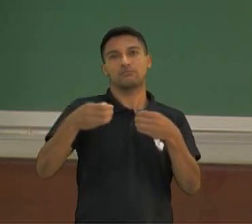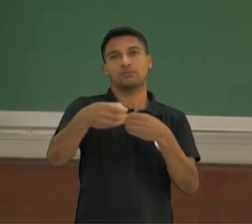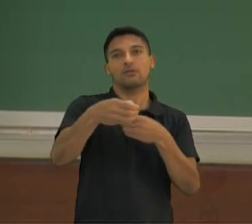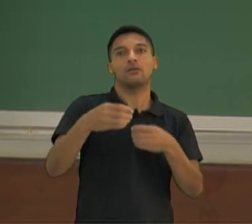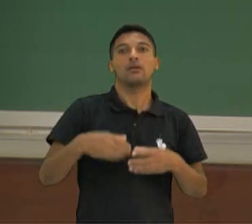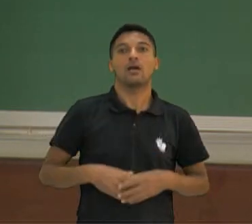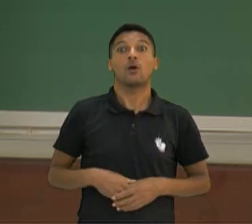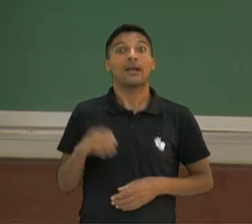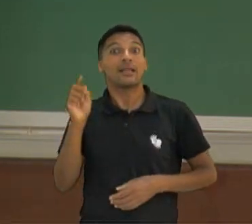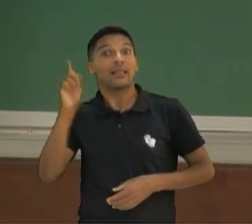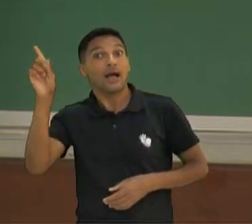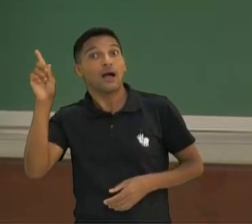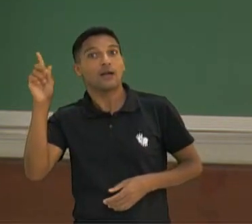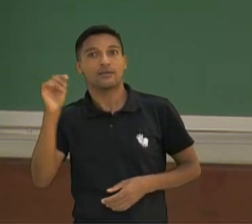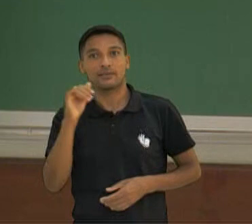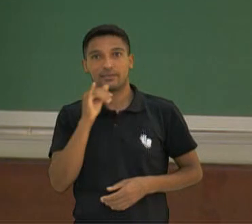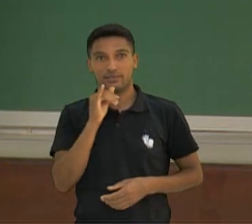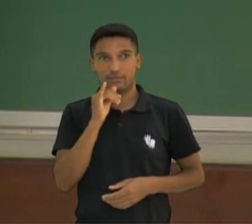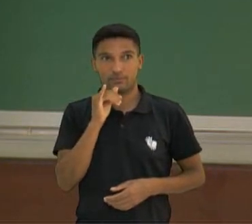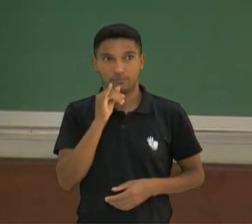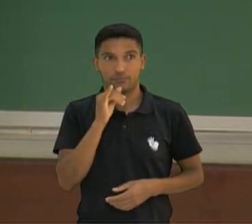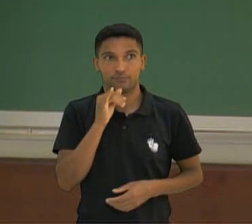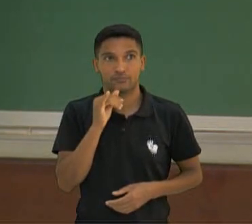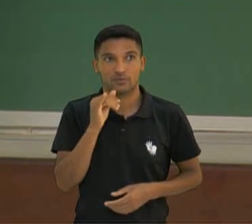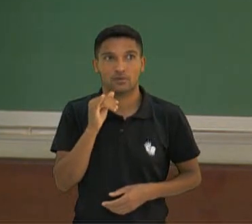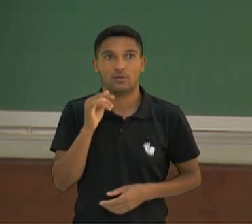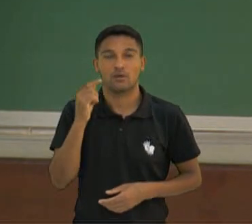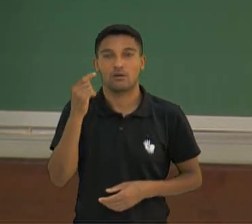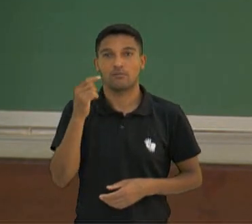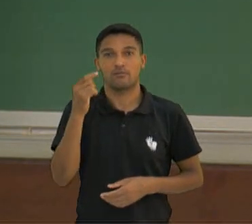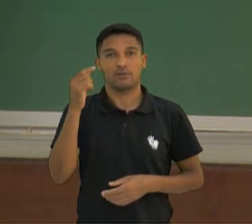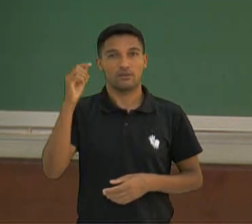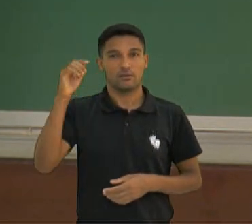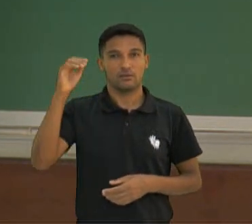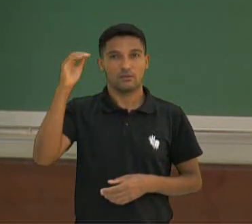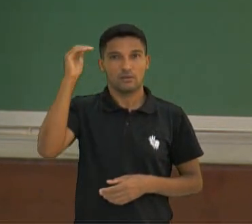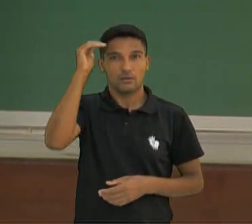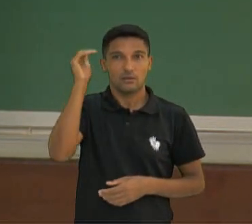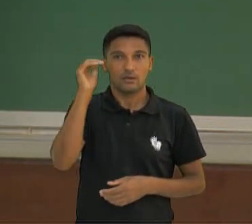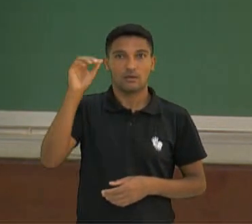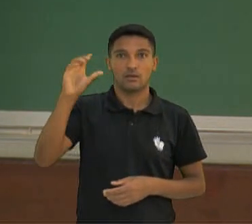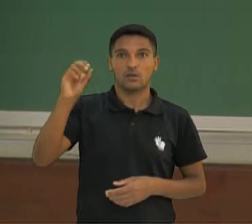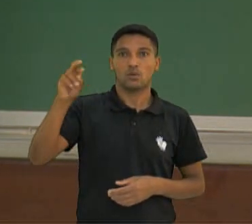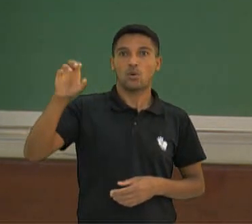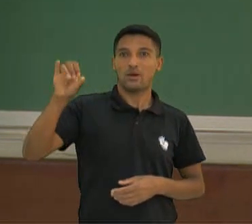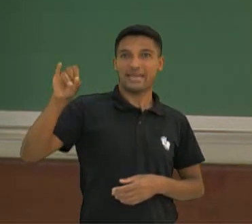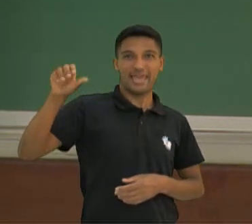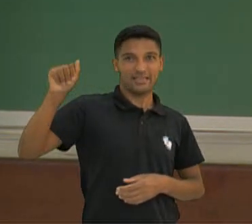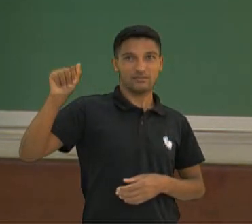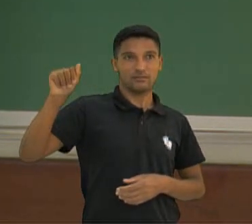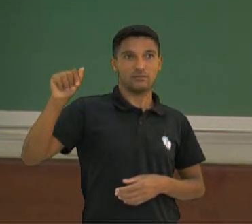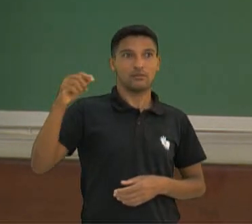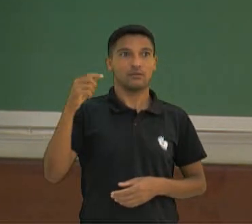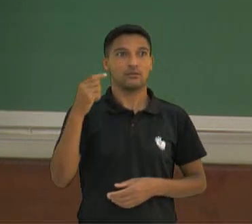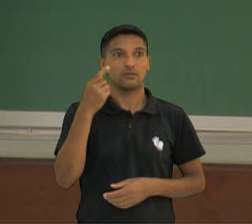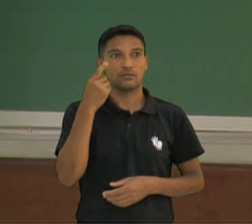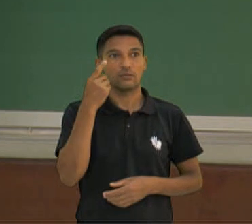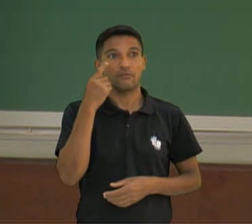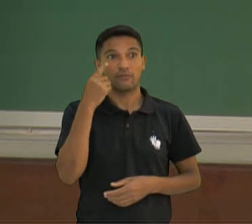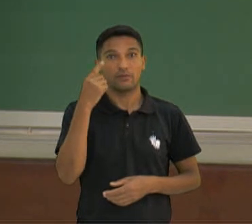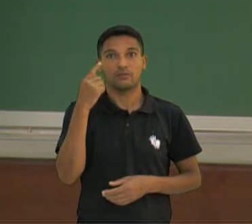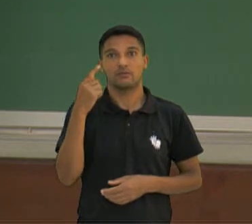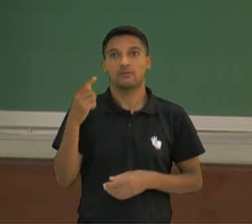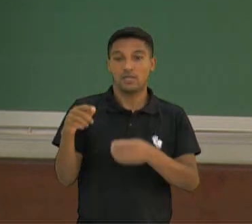uma região metropolitana com 25 milhões de habitantes. Mas a Grande Seul, vamos falar assim, tem 9 milhões,